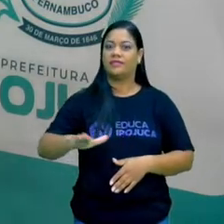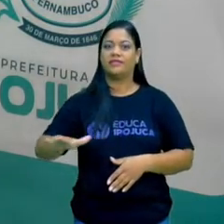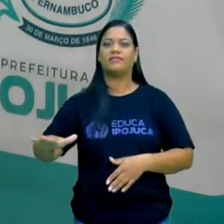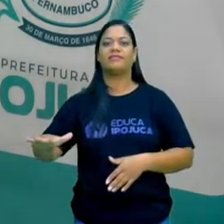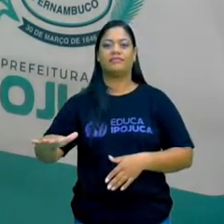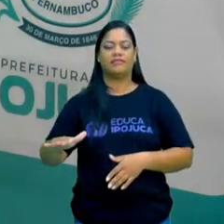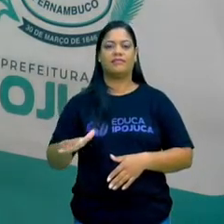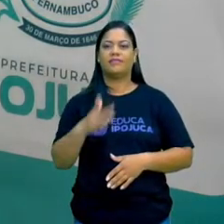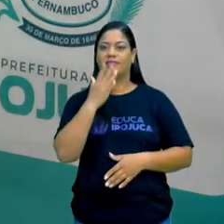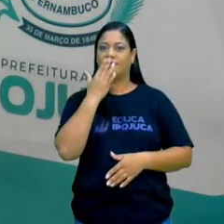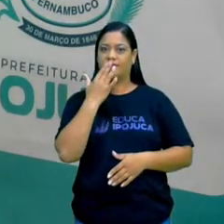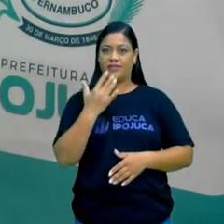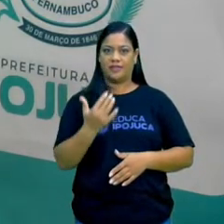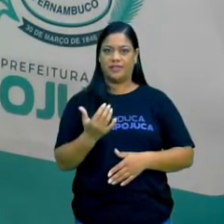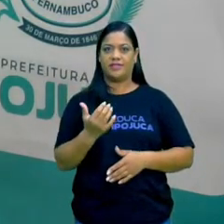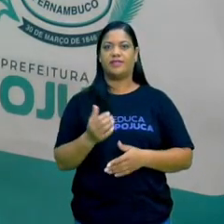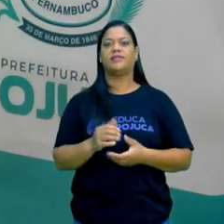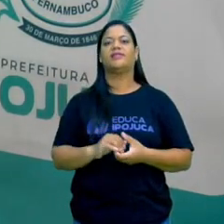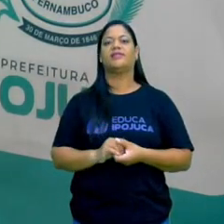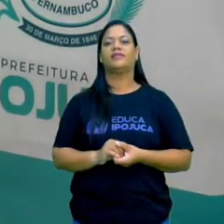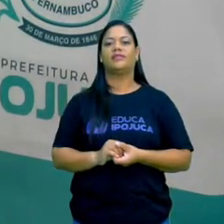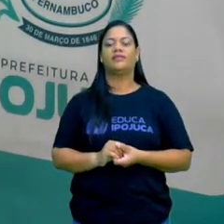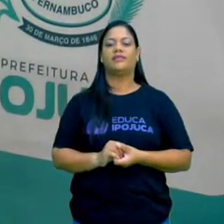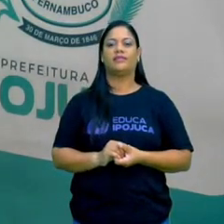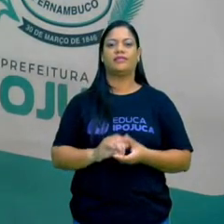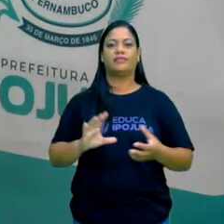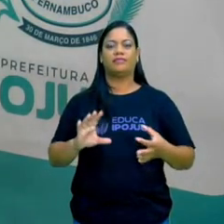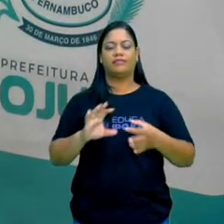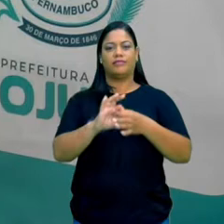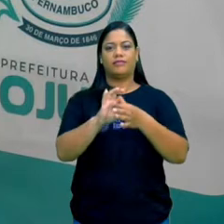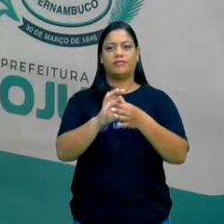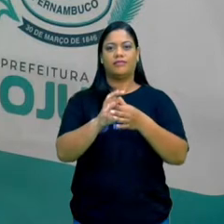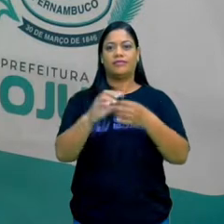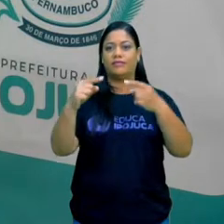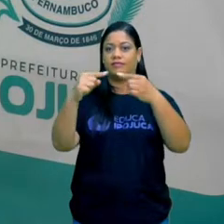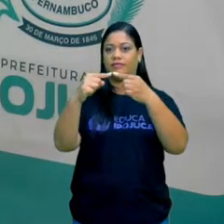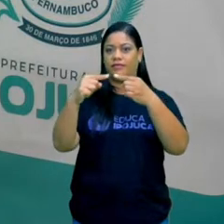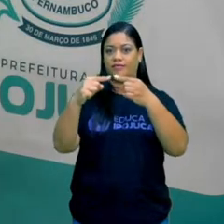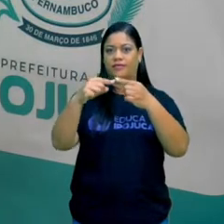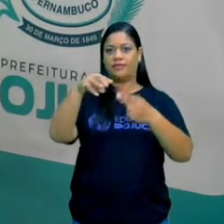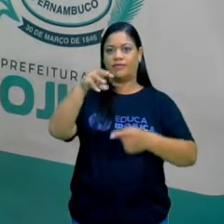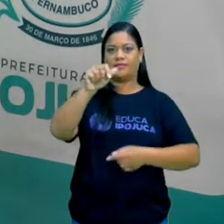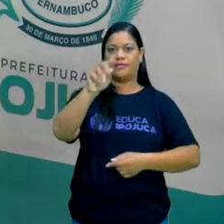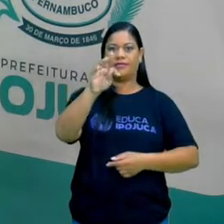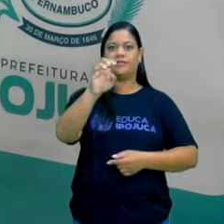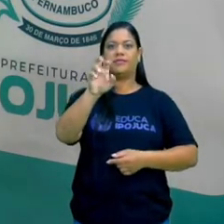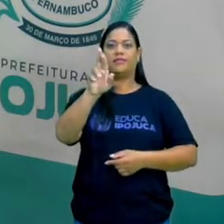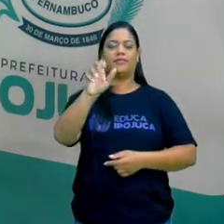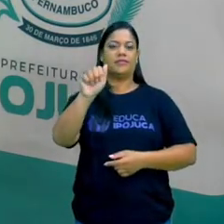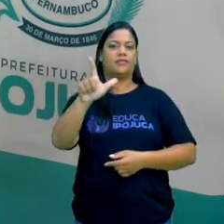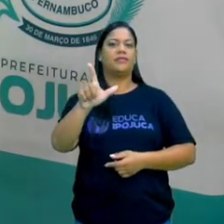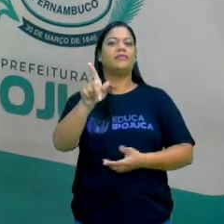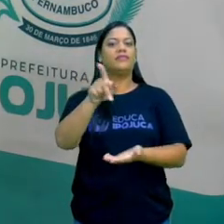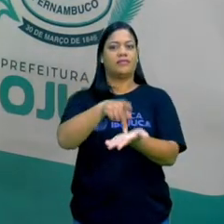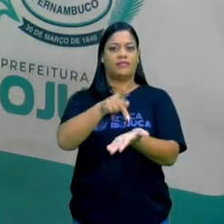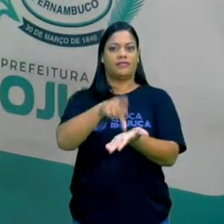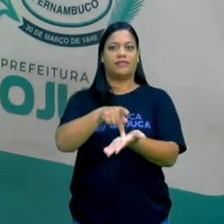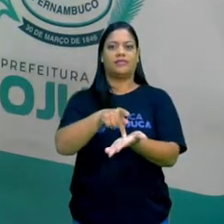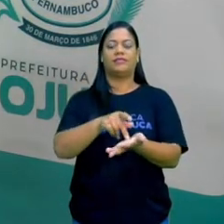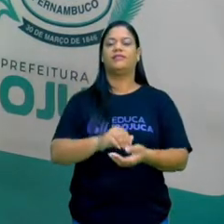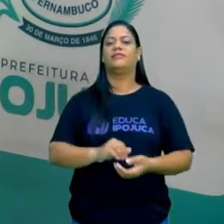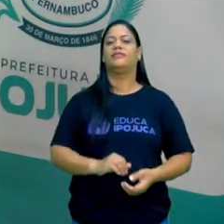essas cores a gente diz que é associação afetiva e associação material, que é a sensação real, a associação